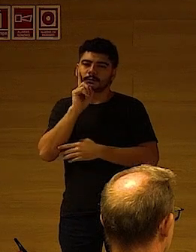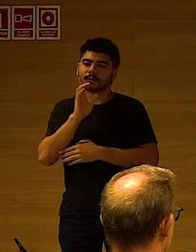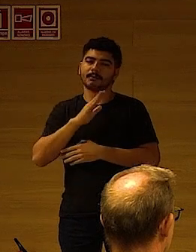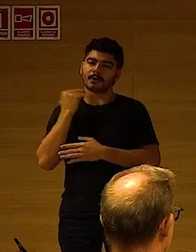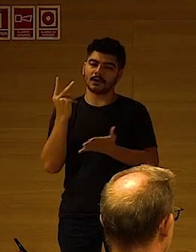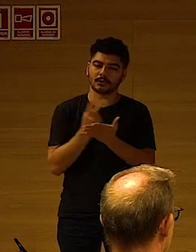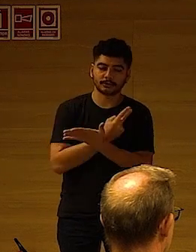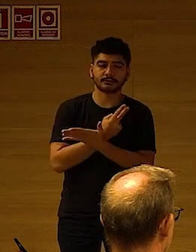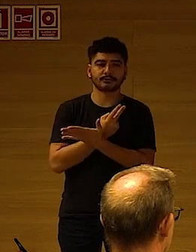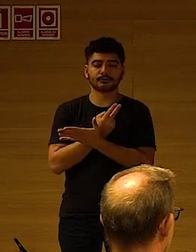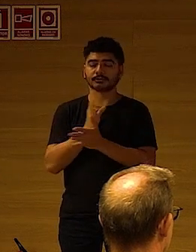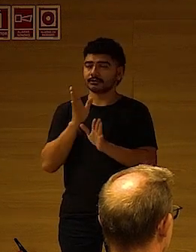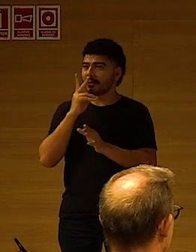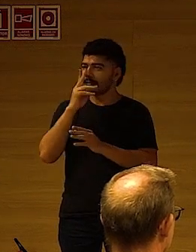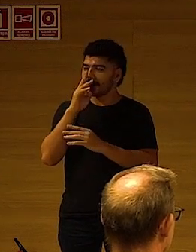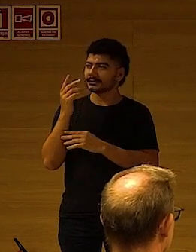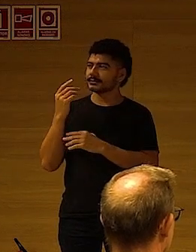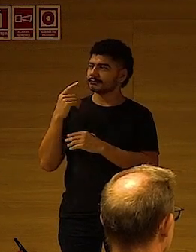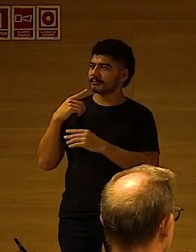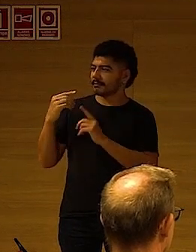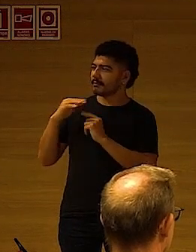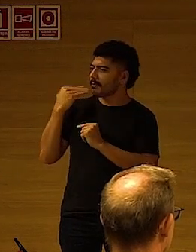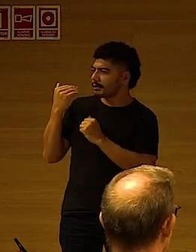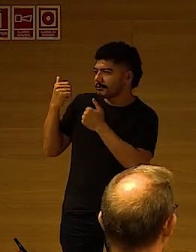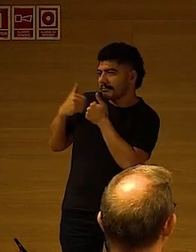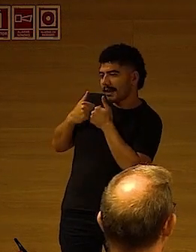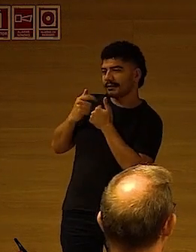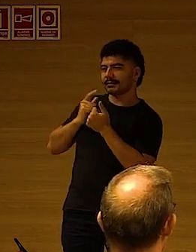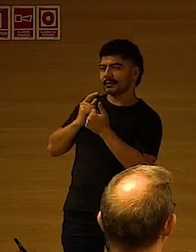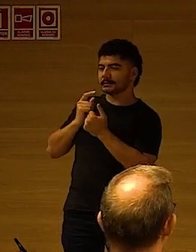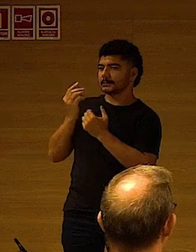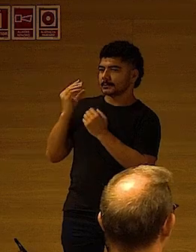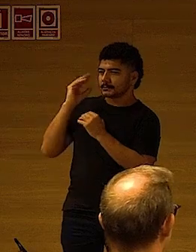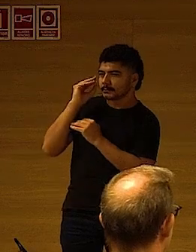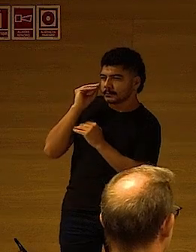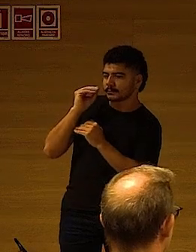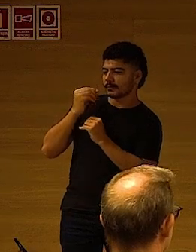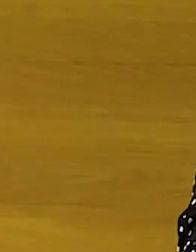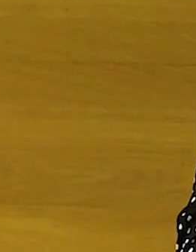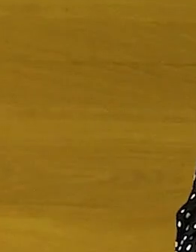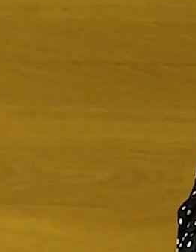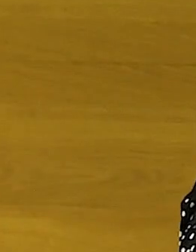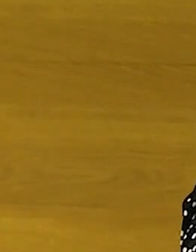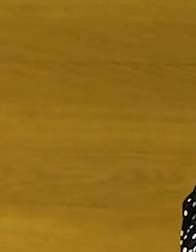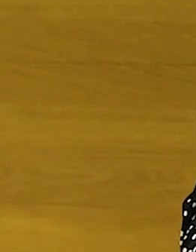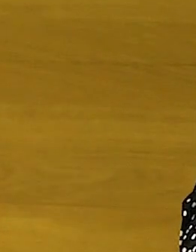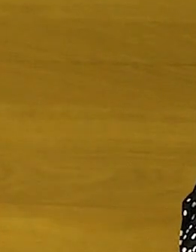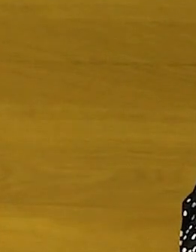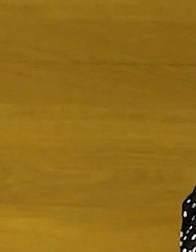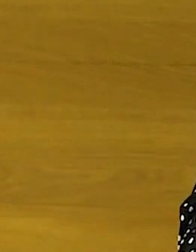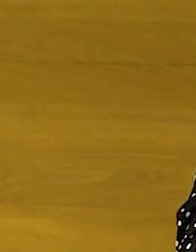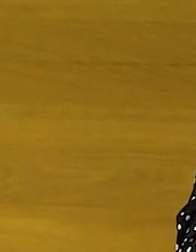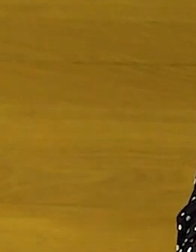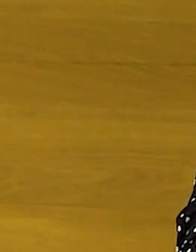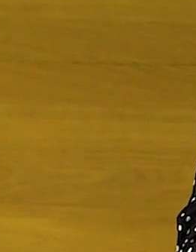aqui soprando aqui no ouvido, né? Então, é uma convivência, às vezes, diária com a morte.